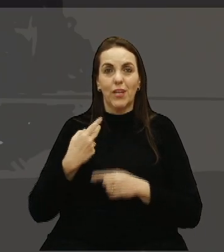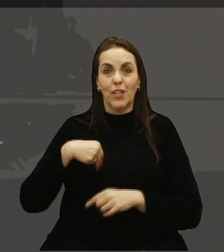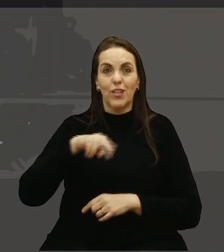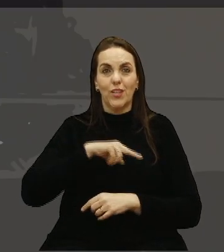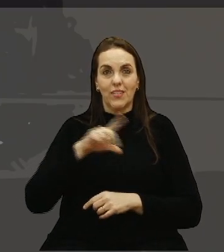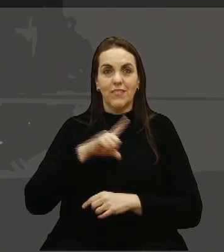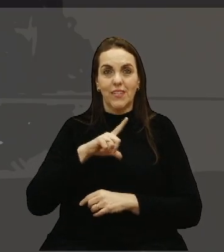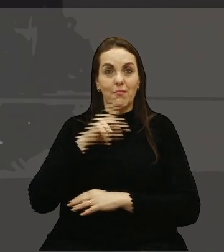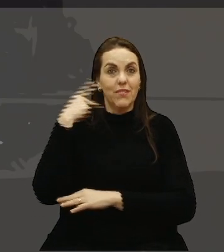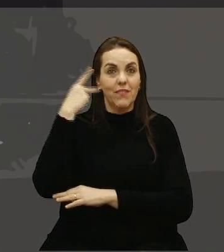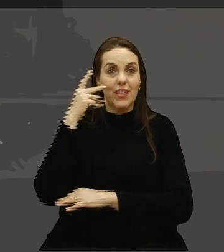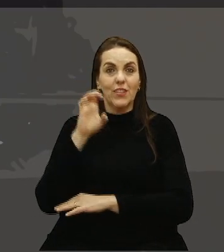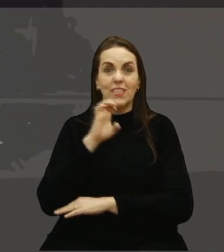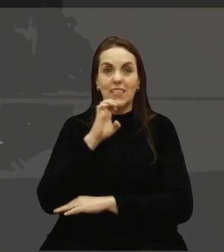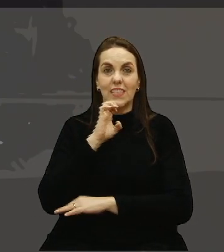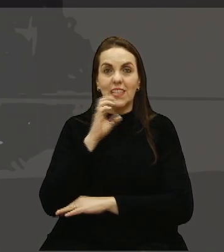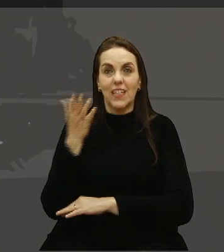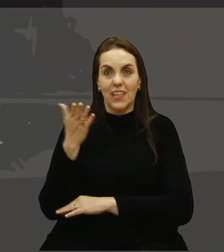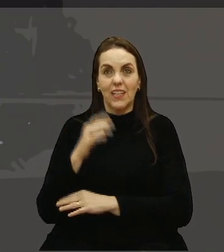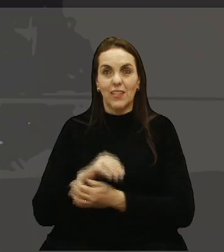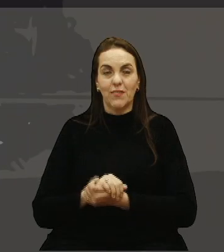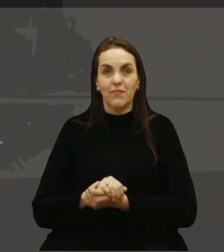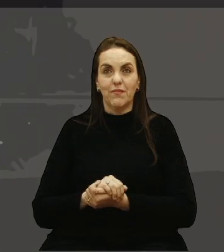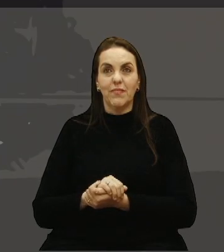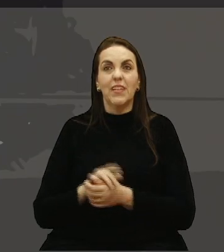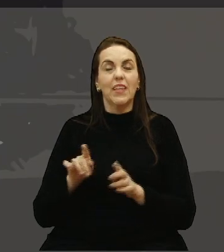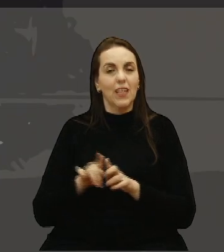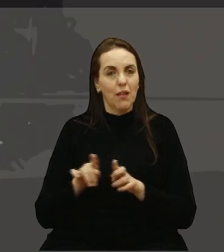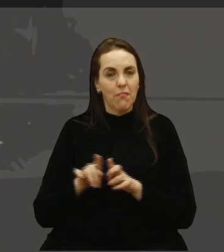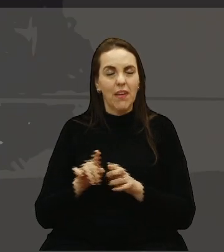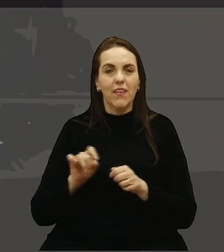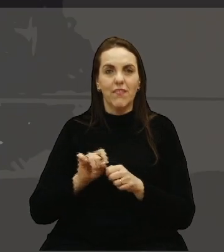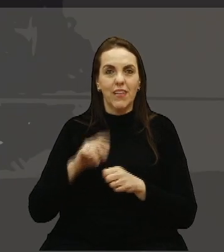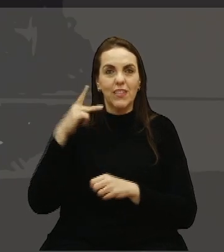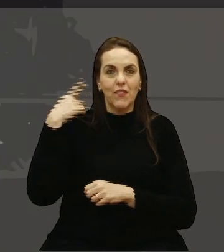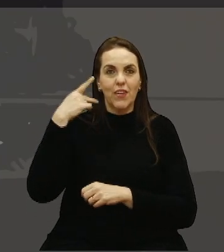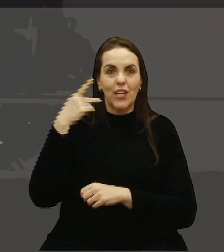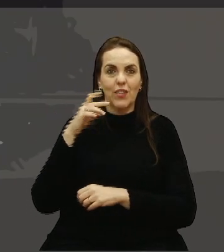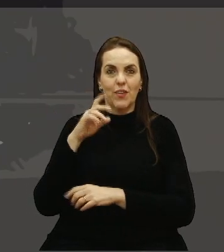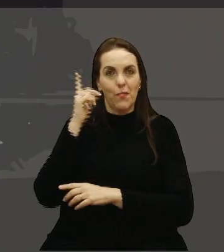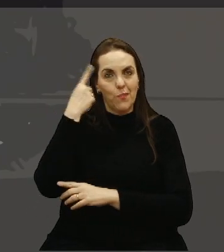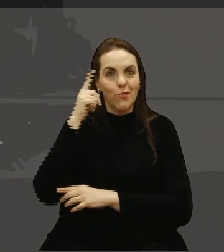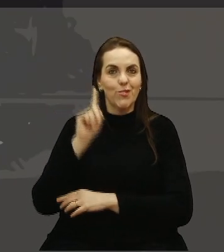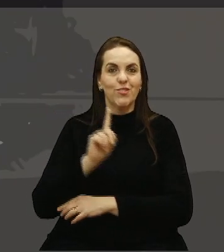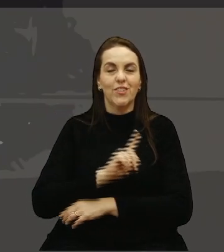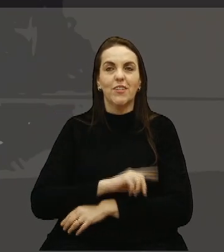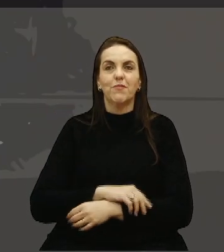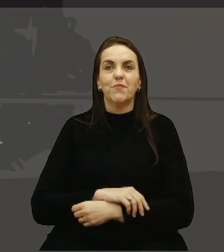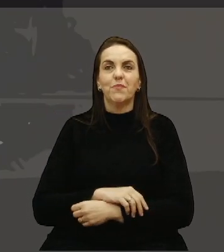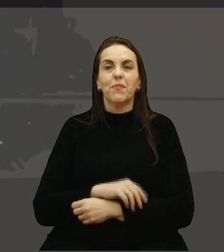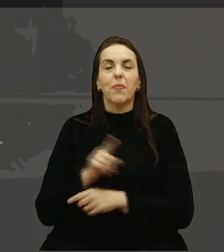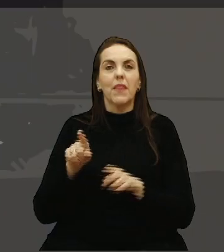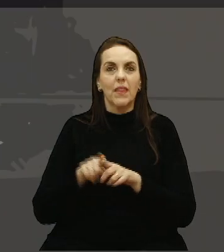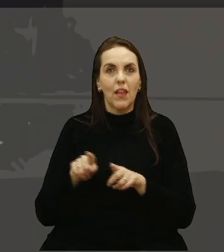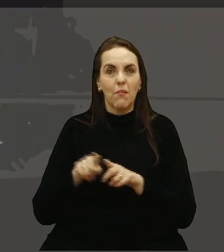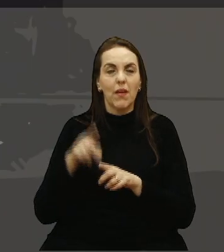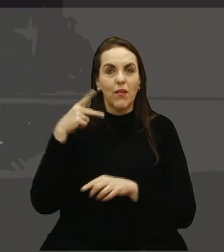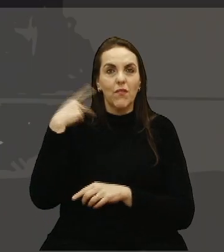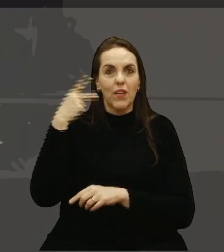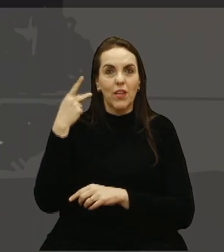vereadora Estela Balardim, que nos cedeu, foi vereadora por um dia, o vereador licenciado João